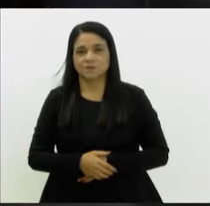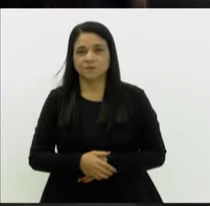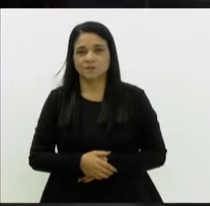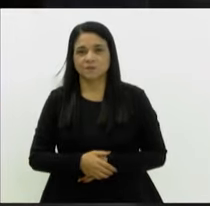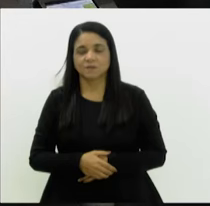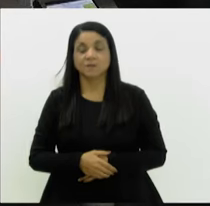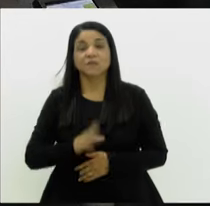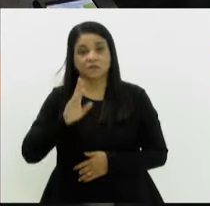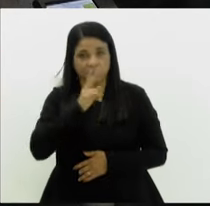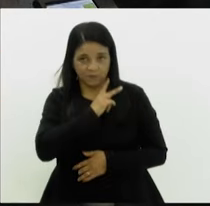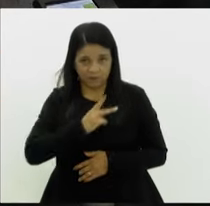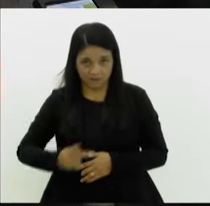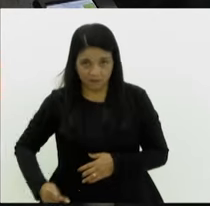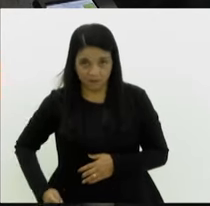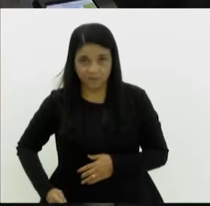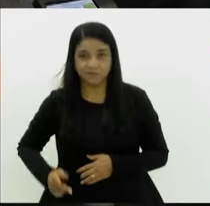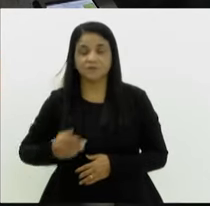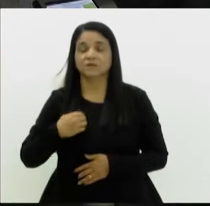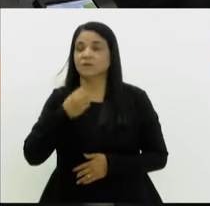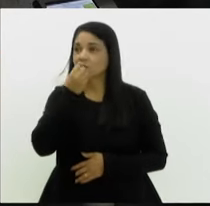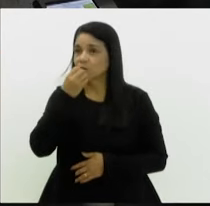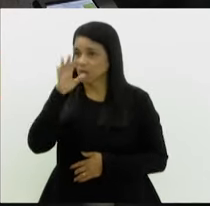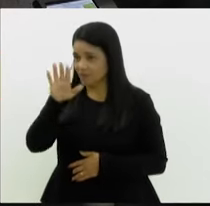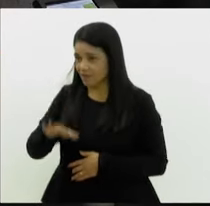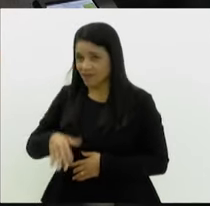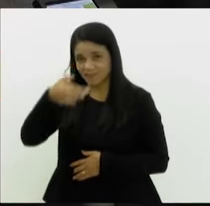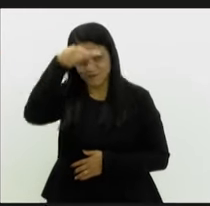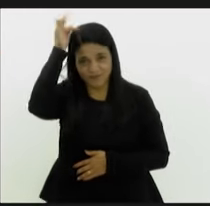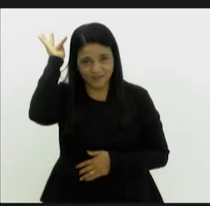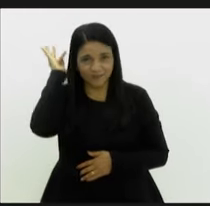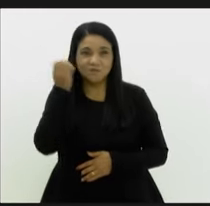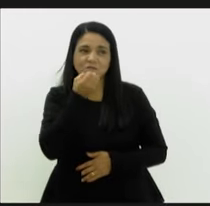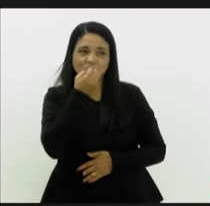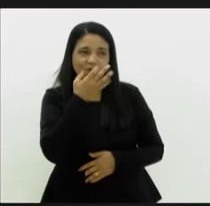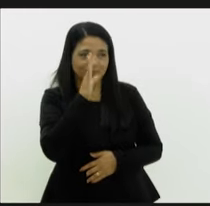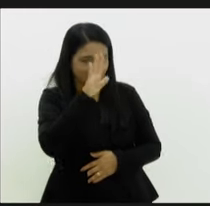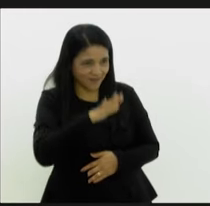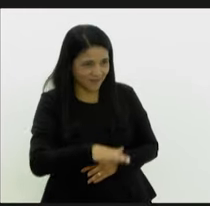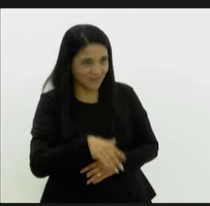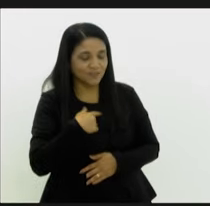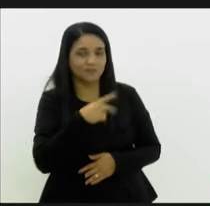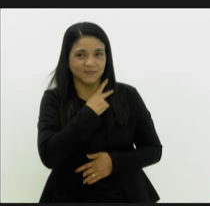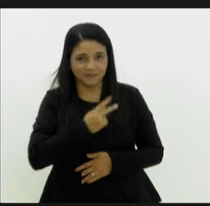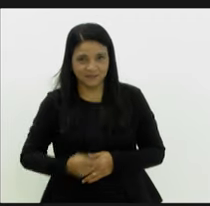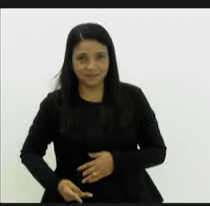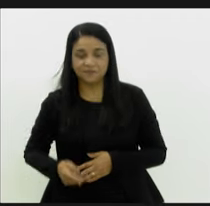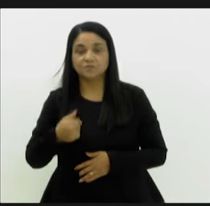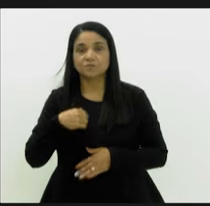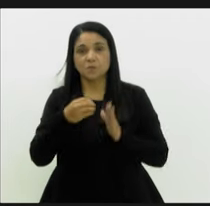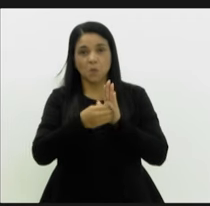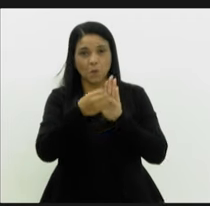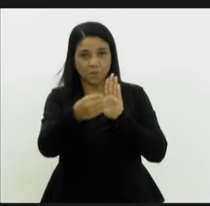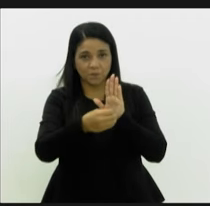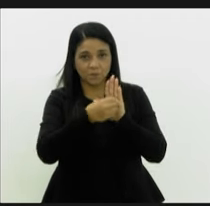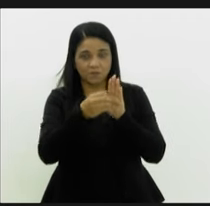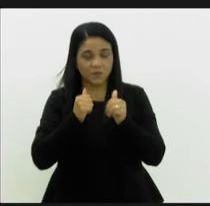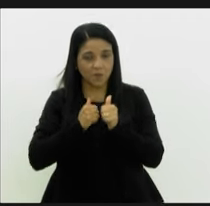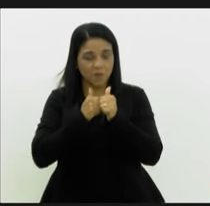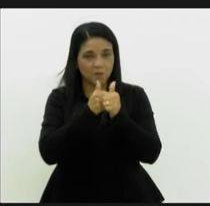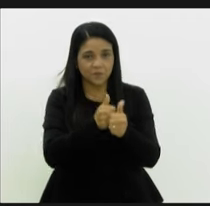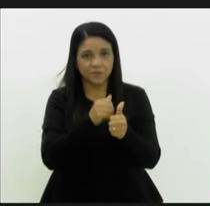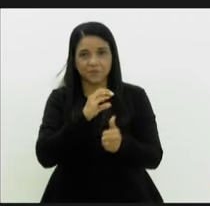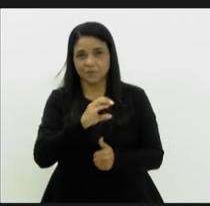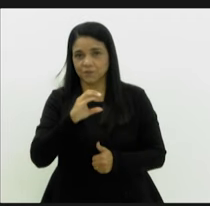Olá, presidente. Boa tarde, Fred. Por favor, deputado. Boa tarde, presidente. Eu parecer acompanhando a